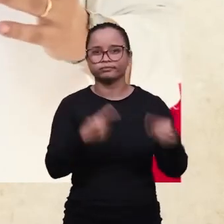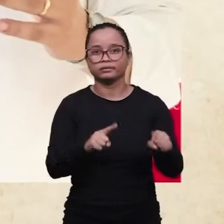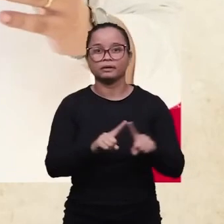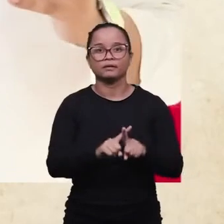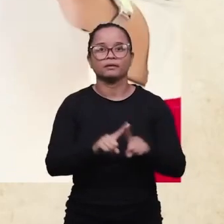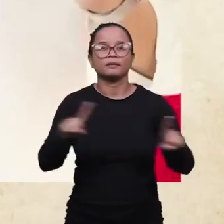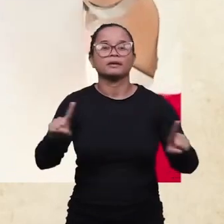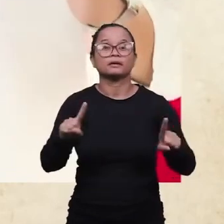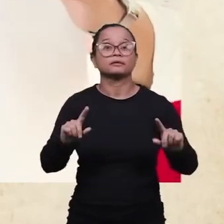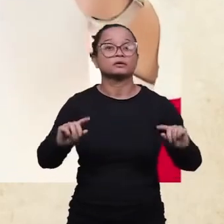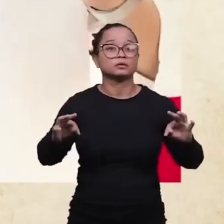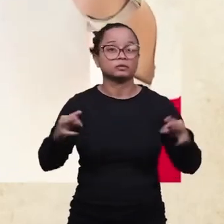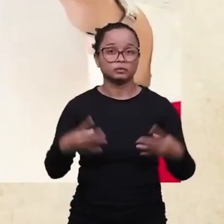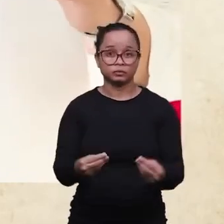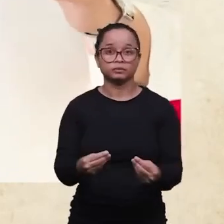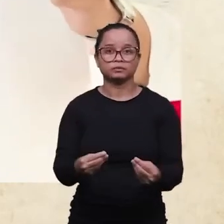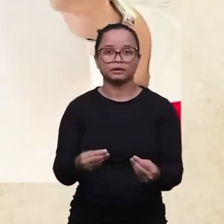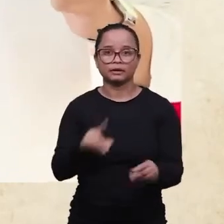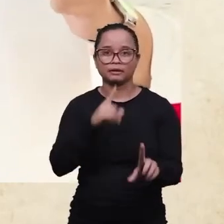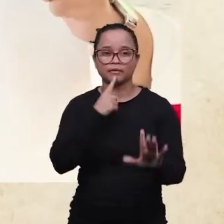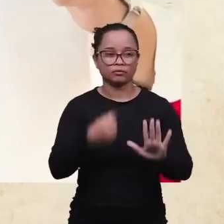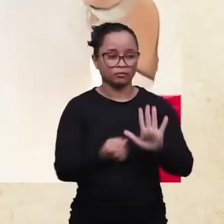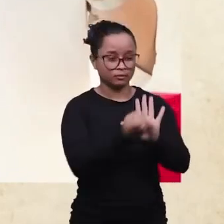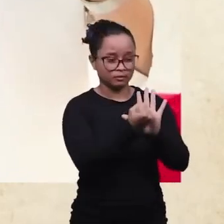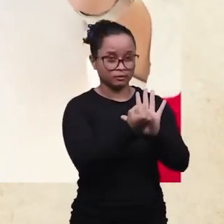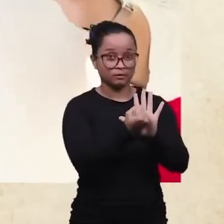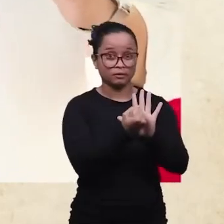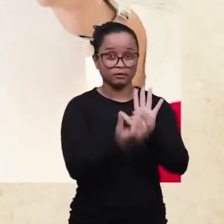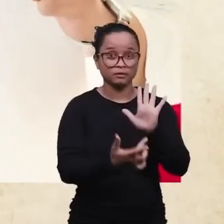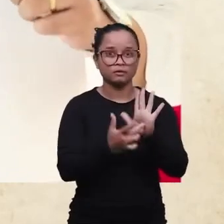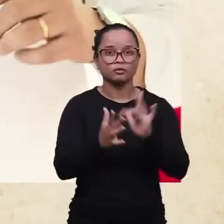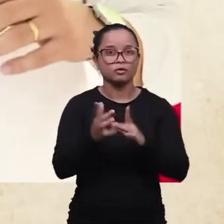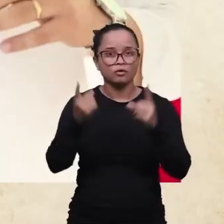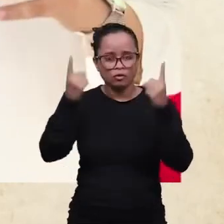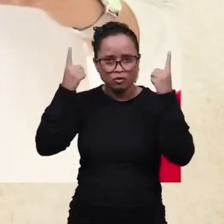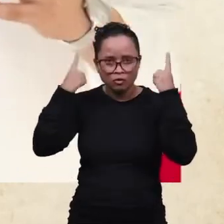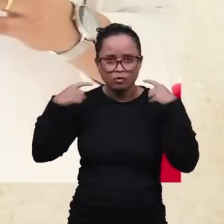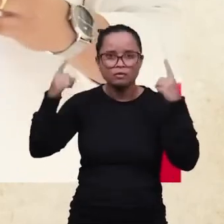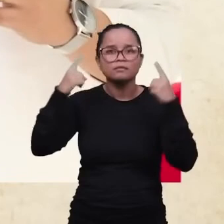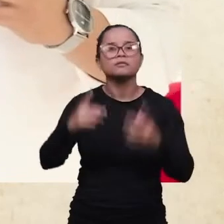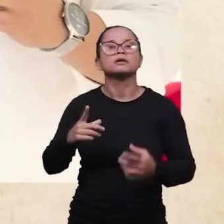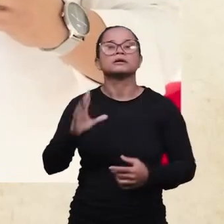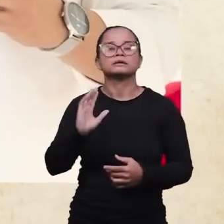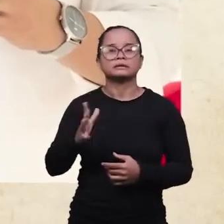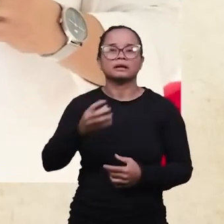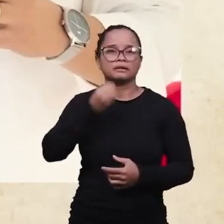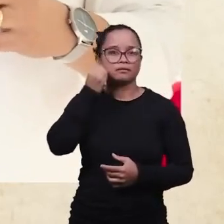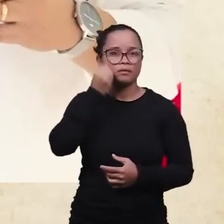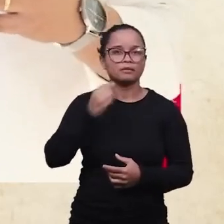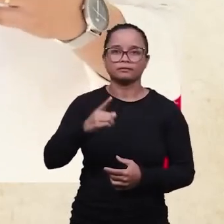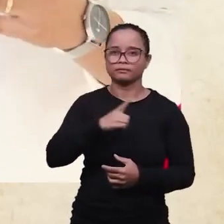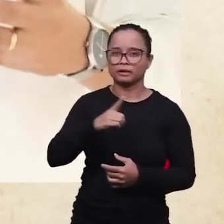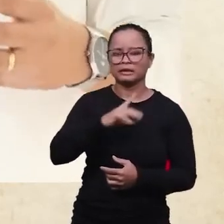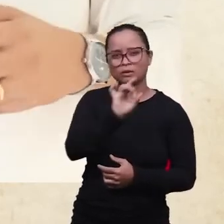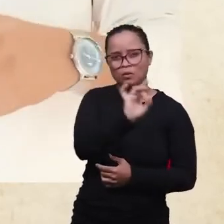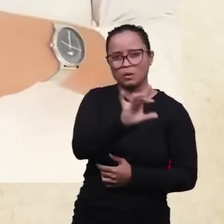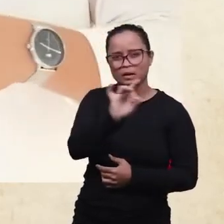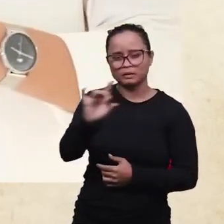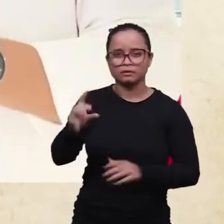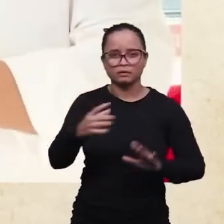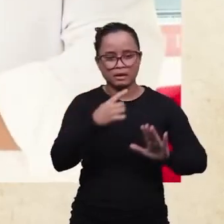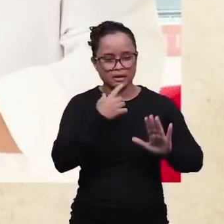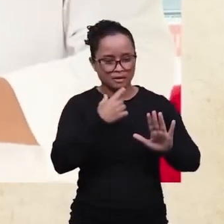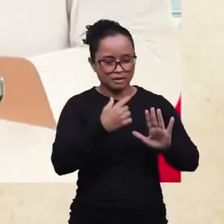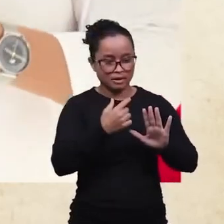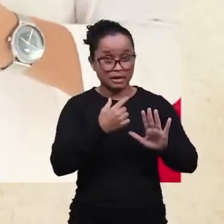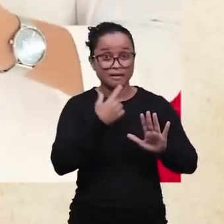ferido, mas aqueles que haviam o sangue do Cordeiro, aqueles que tinham tido a experiência, cada